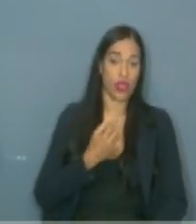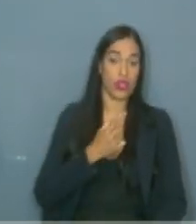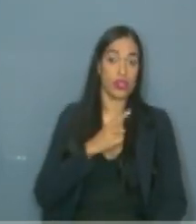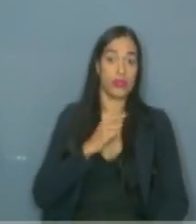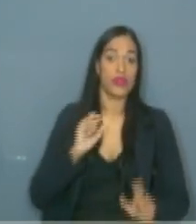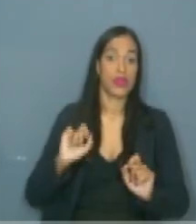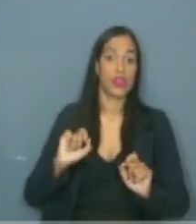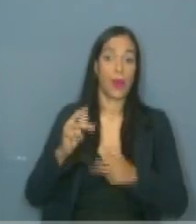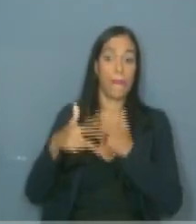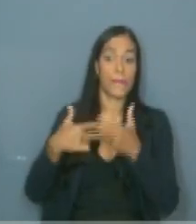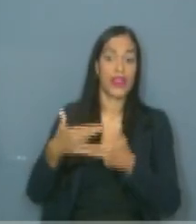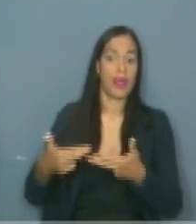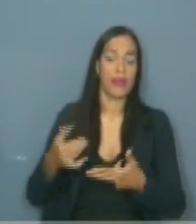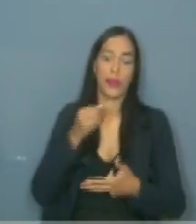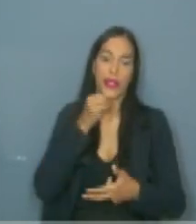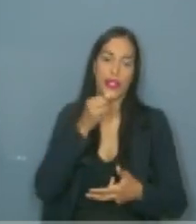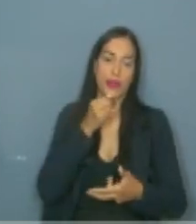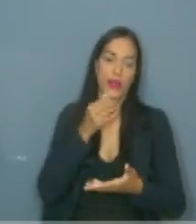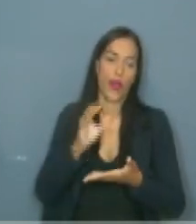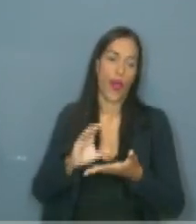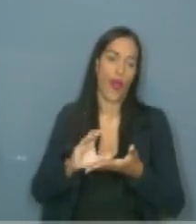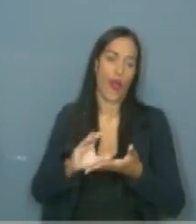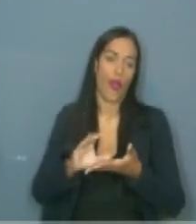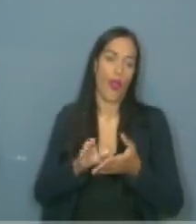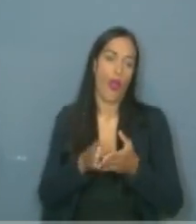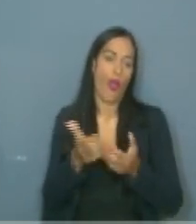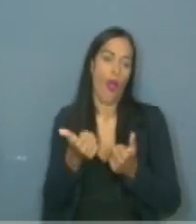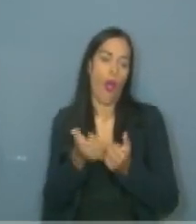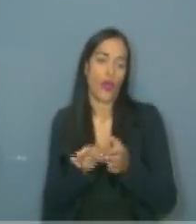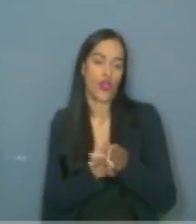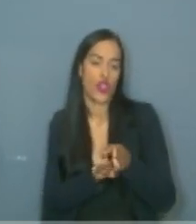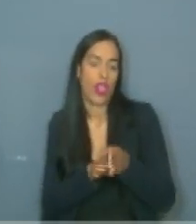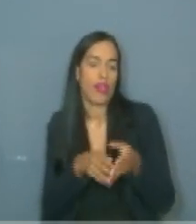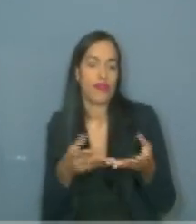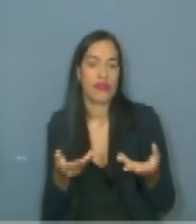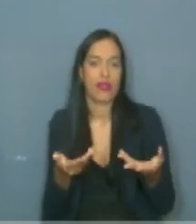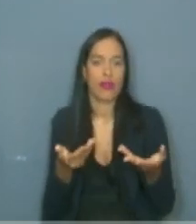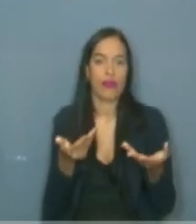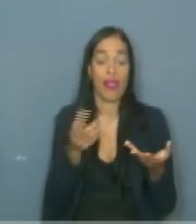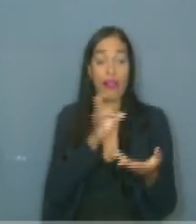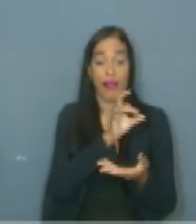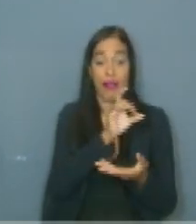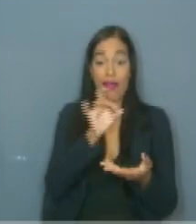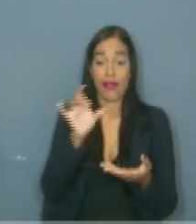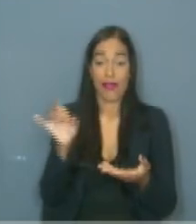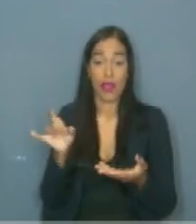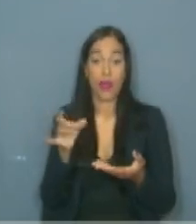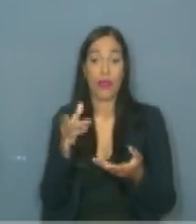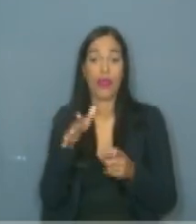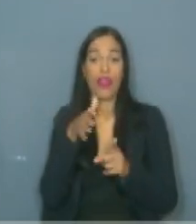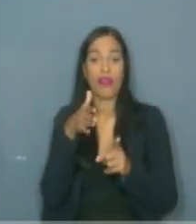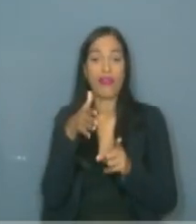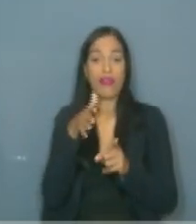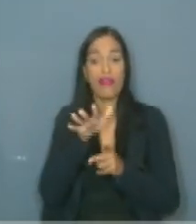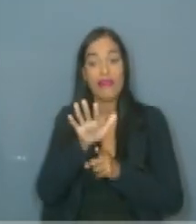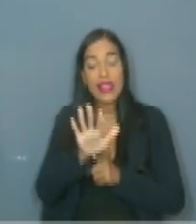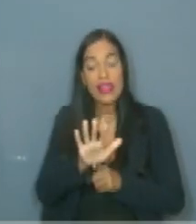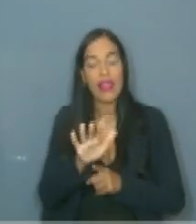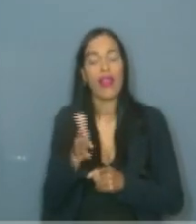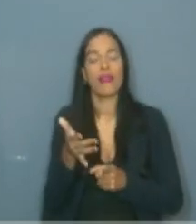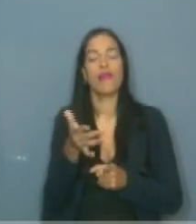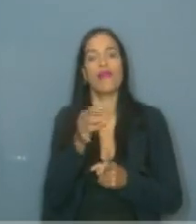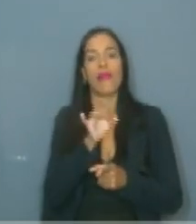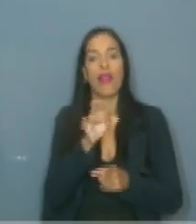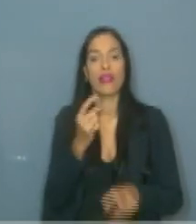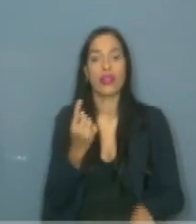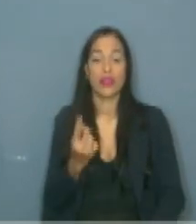de consolação. Cada vereador indica, dentro da prefeitura, o uso de aproximadamente 220 mil reais.